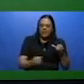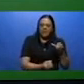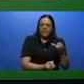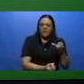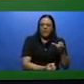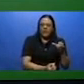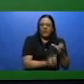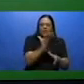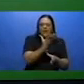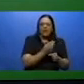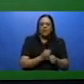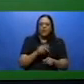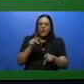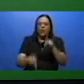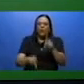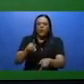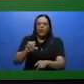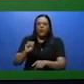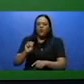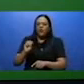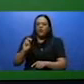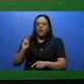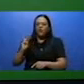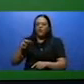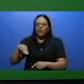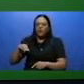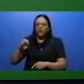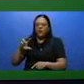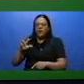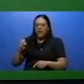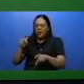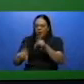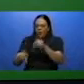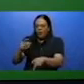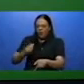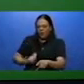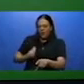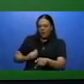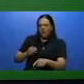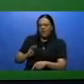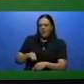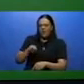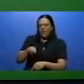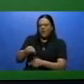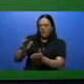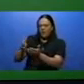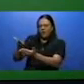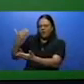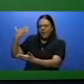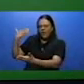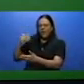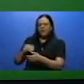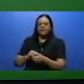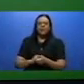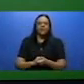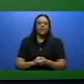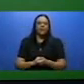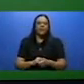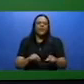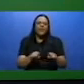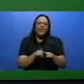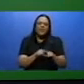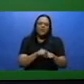que habitava a Mesopotâmia naquele tempo. Outros povos tão antigos quanto os sumérios também